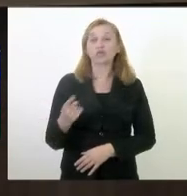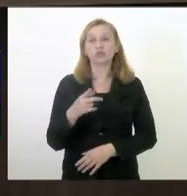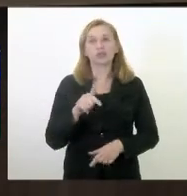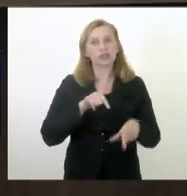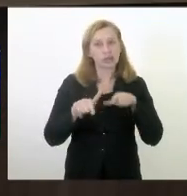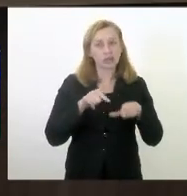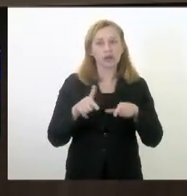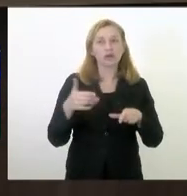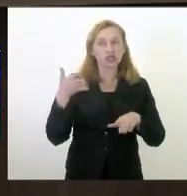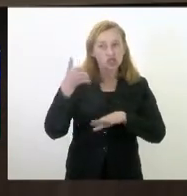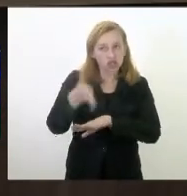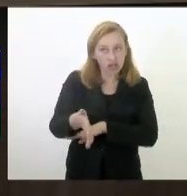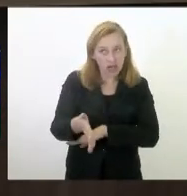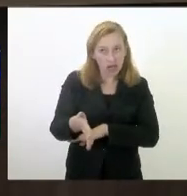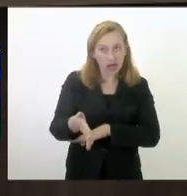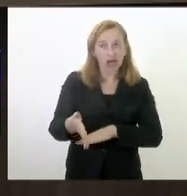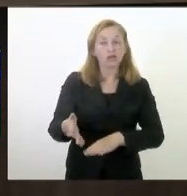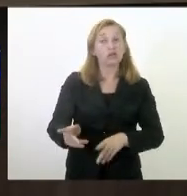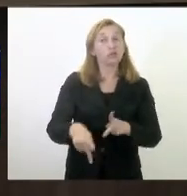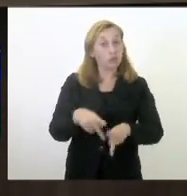chegar na ponta, para o consumidor.